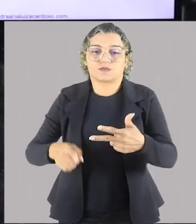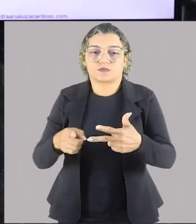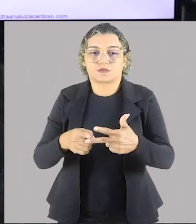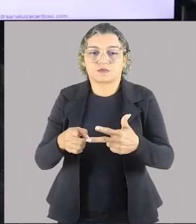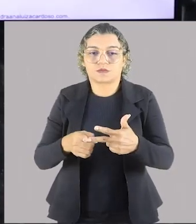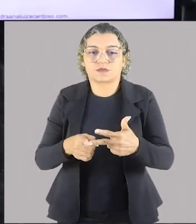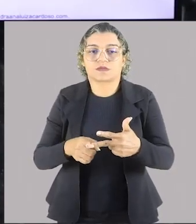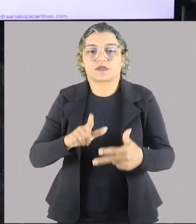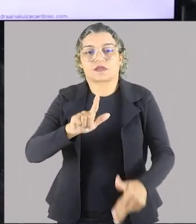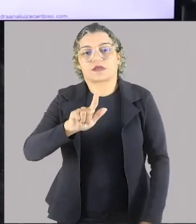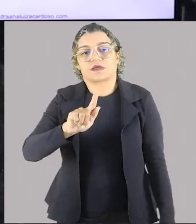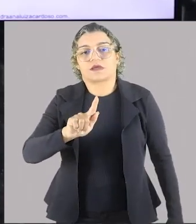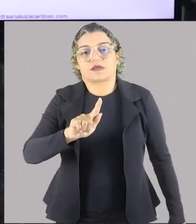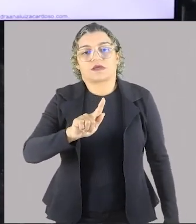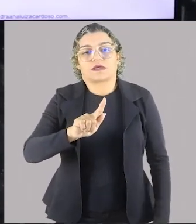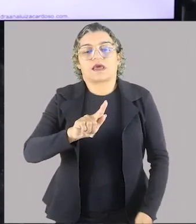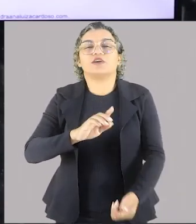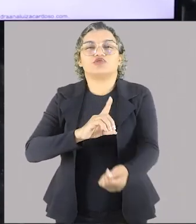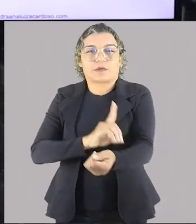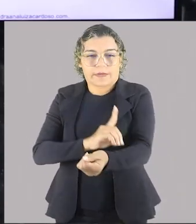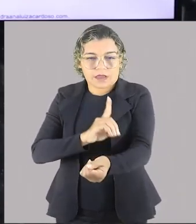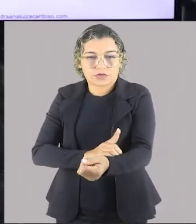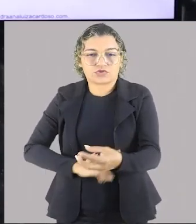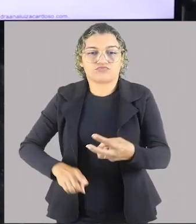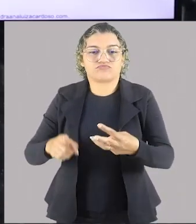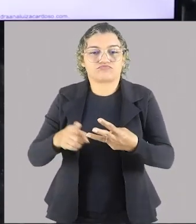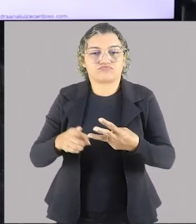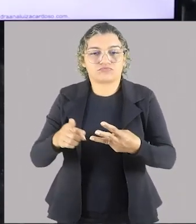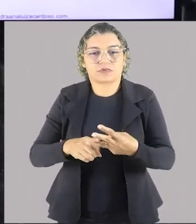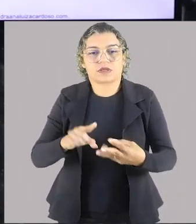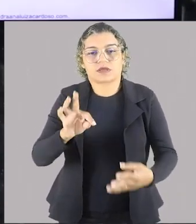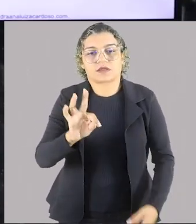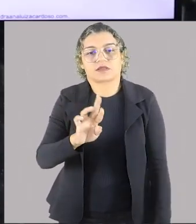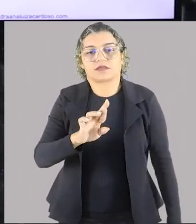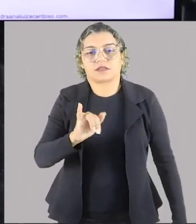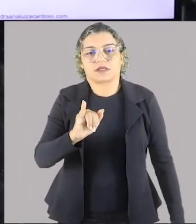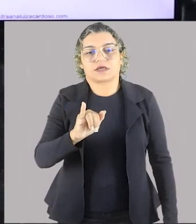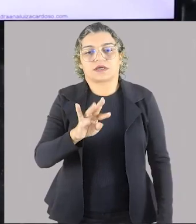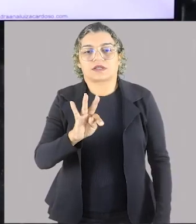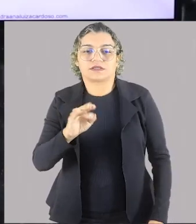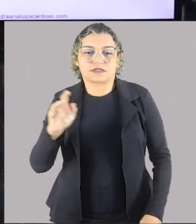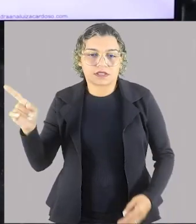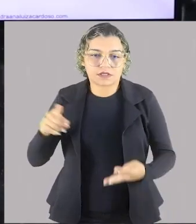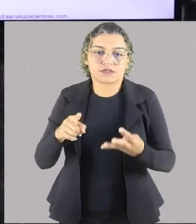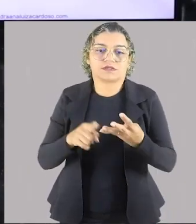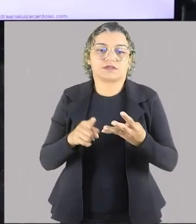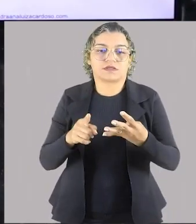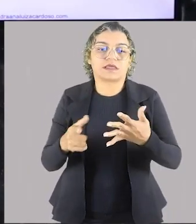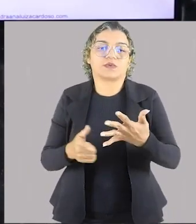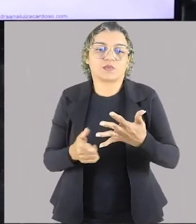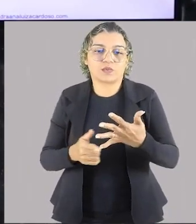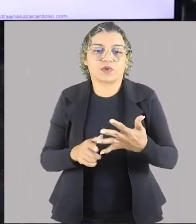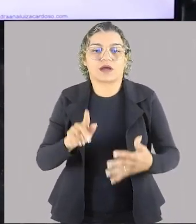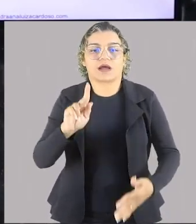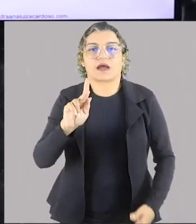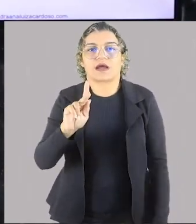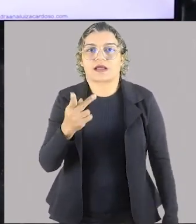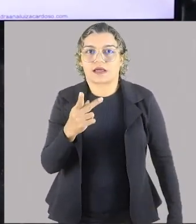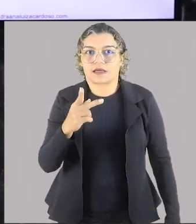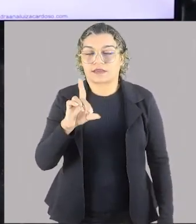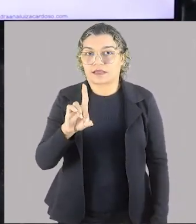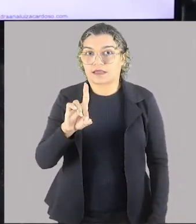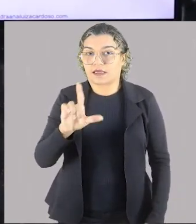glicemia alterada, triglicerídeos e HDL colesterol. Então, esses são os 5 componentes. Se o